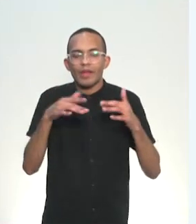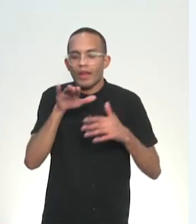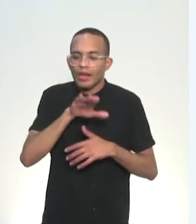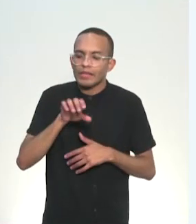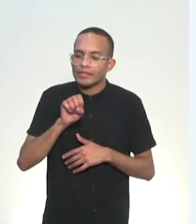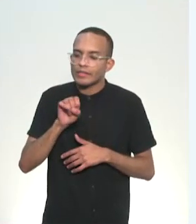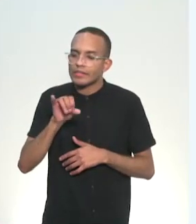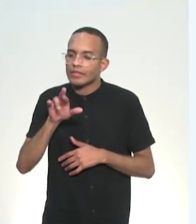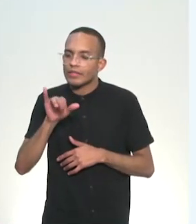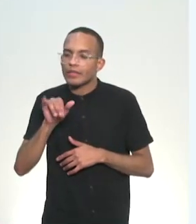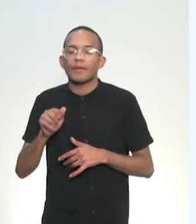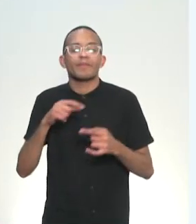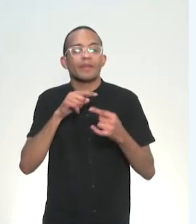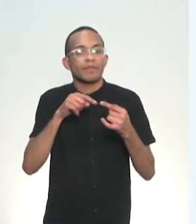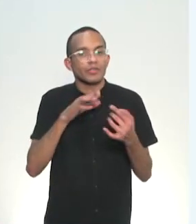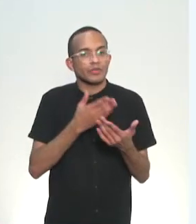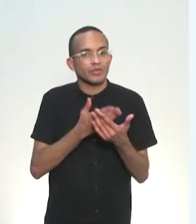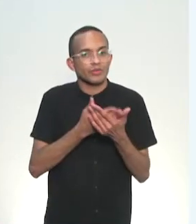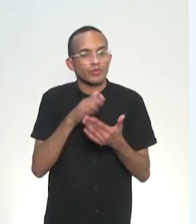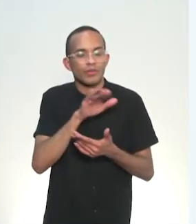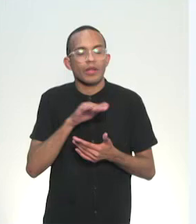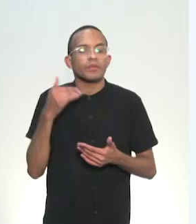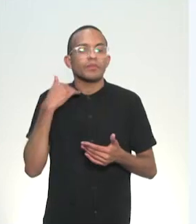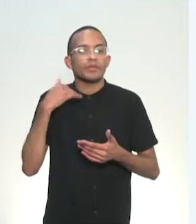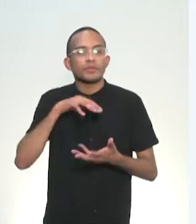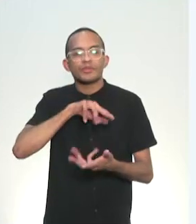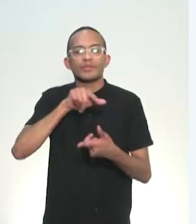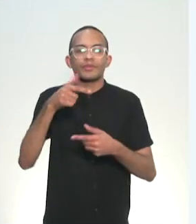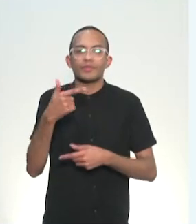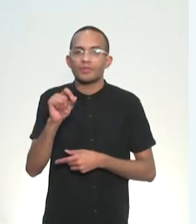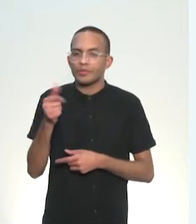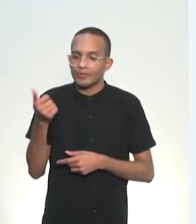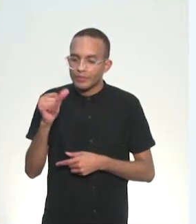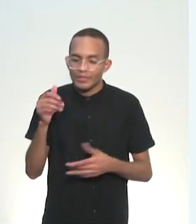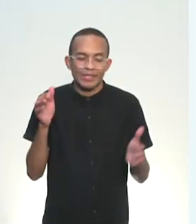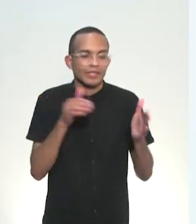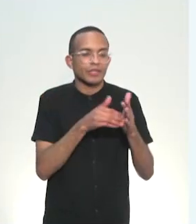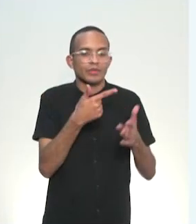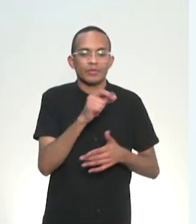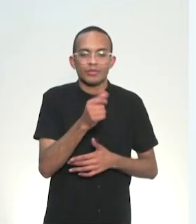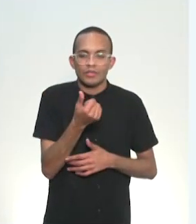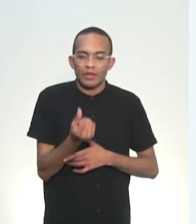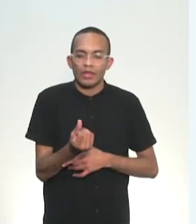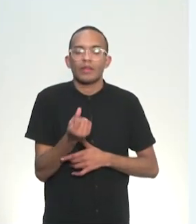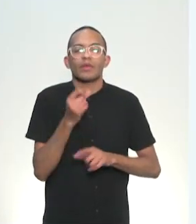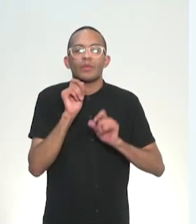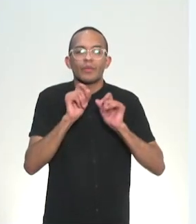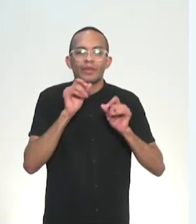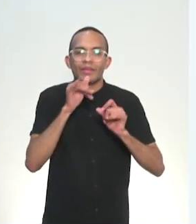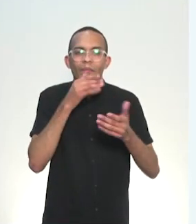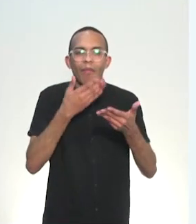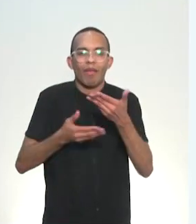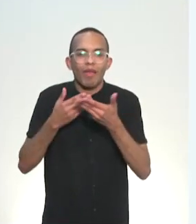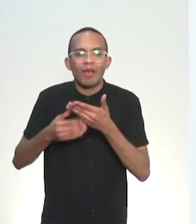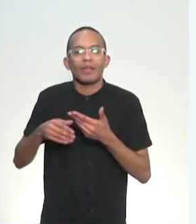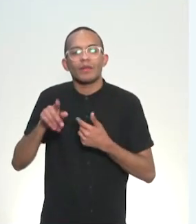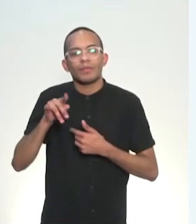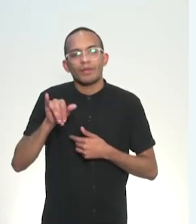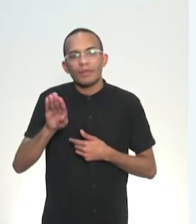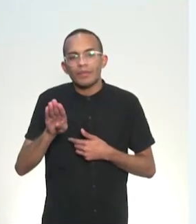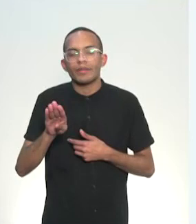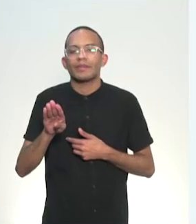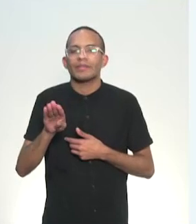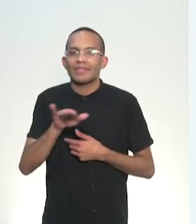por exemplo, de acordo com um estudo do Banco Mundial, de 2011 até o final de 2016, as perdas acumuladas do